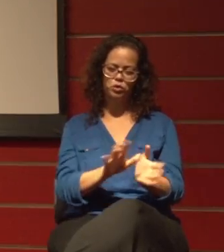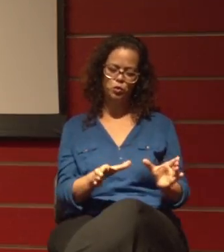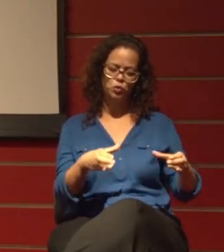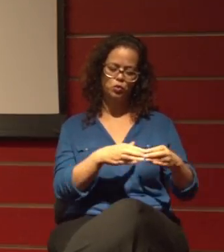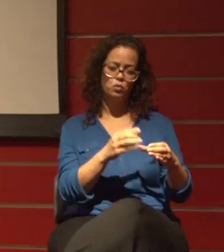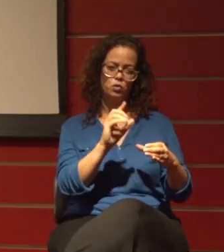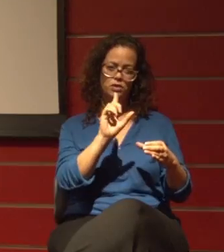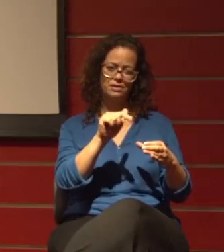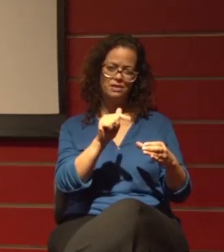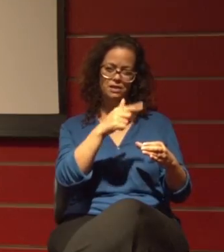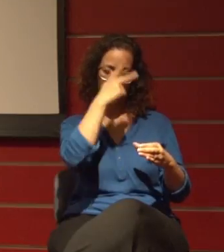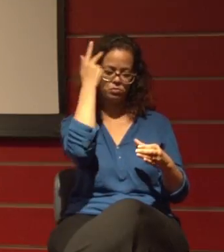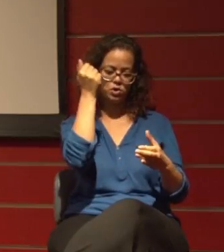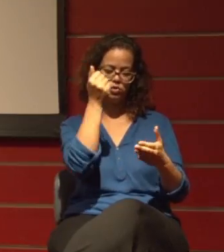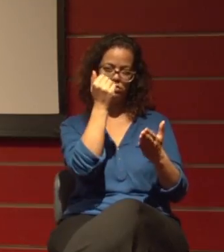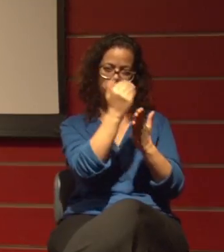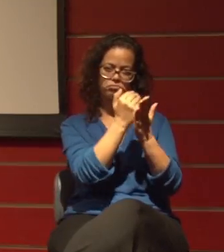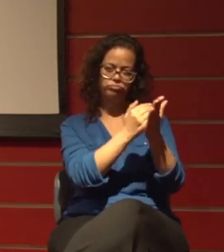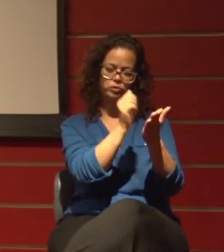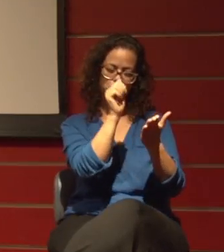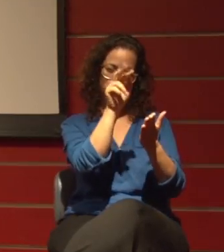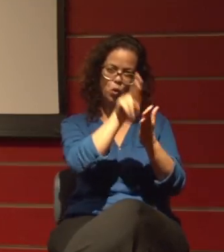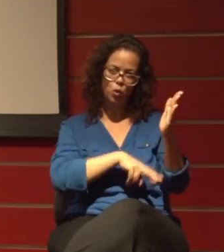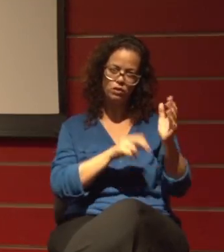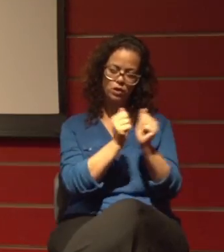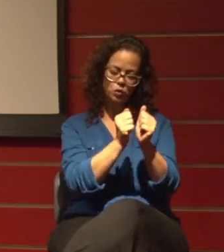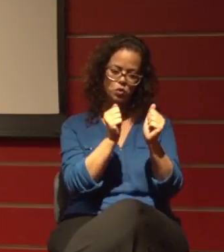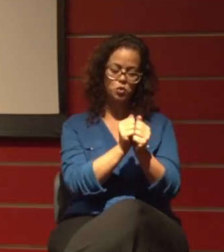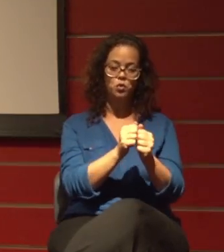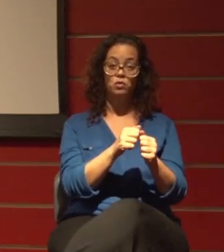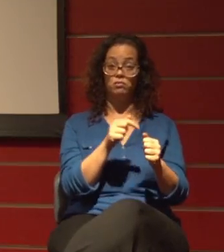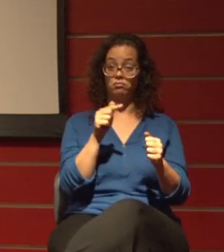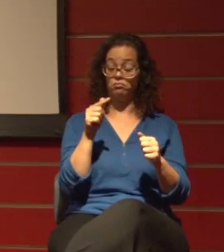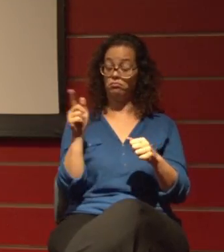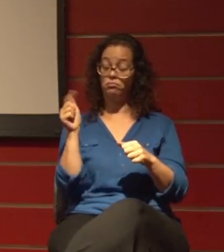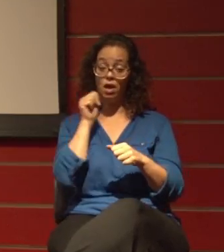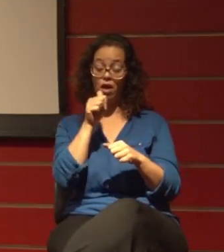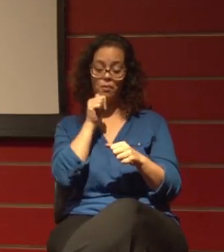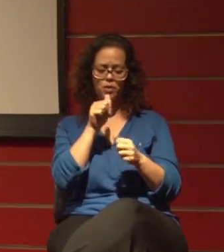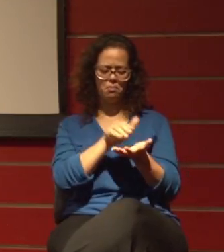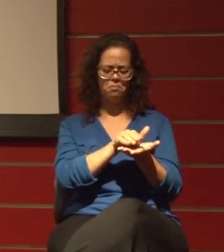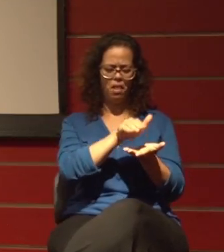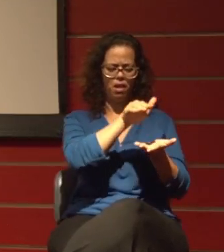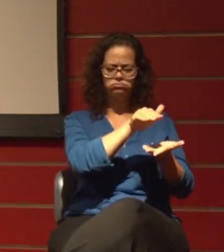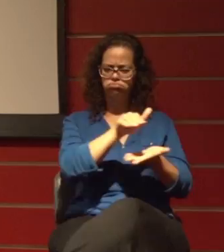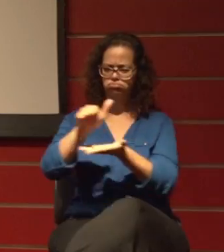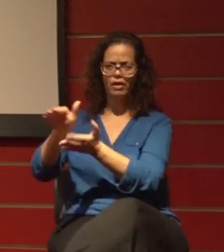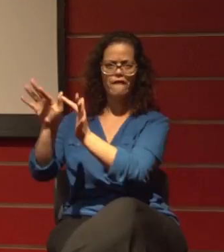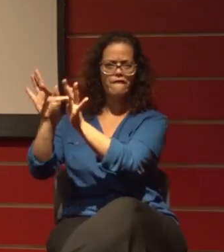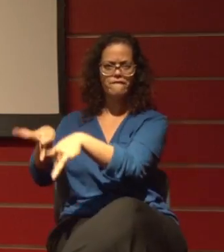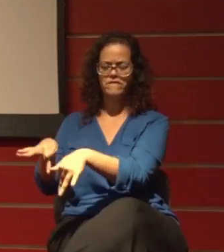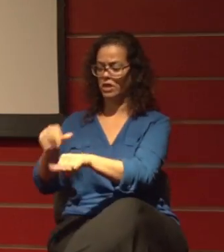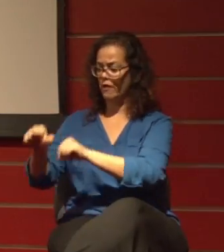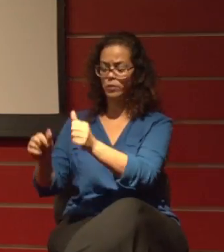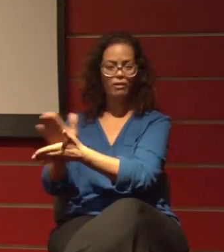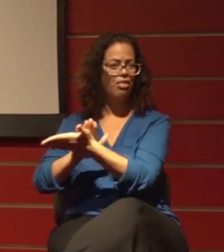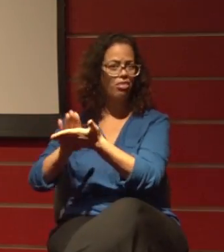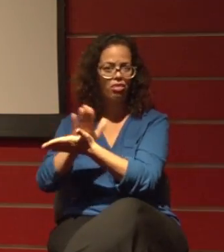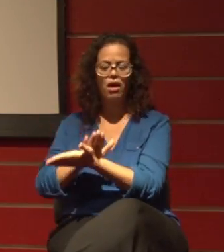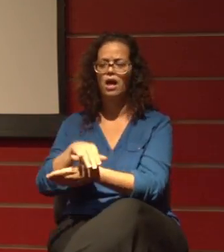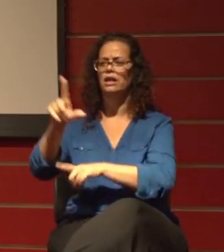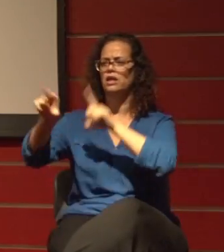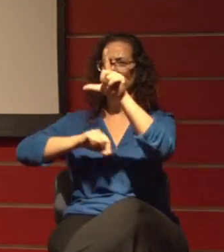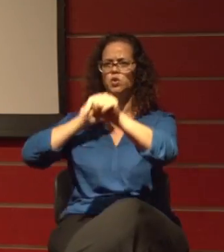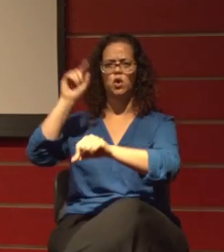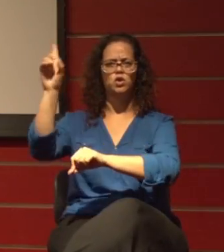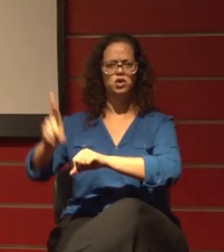ela né ela entrega o produto final ninguém mexe aqui é isso né vai gravar é assim ela esc escolhe atores escolhe